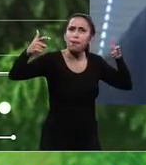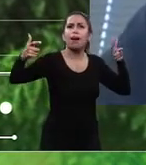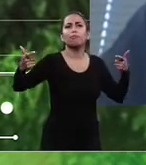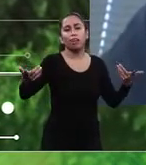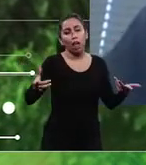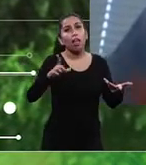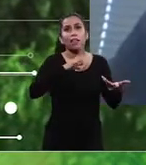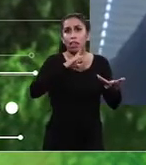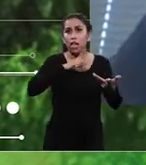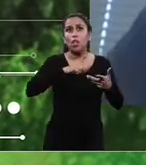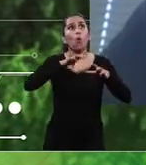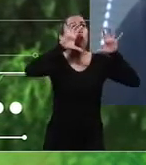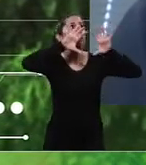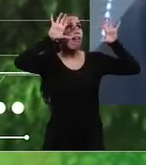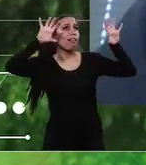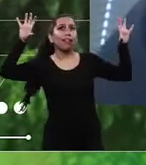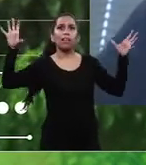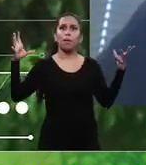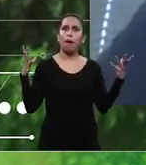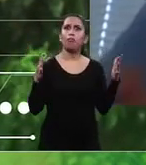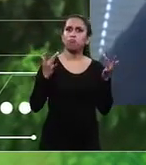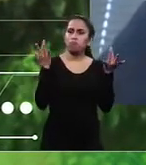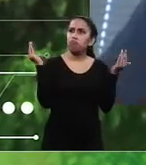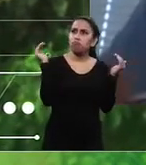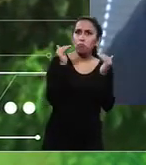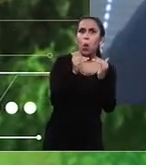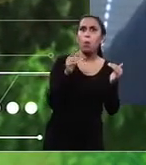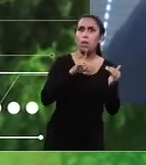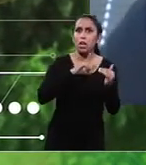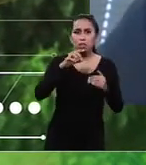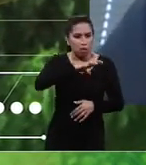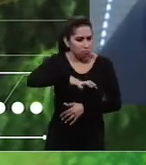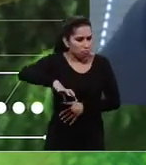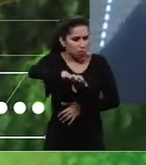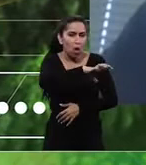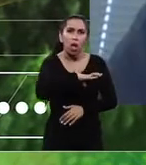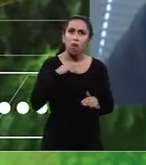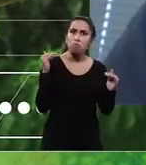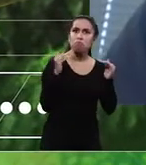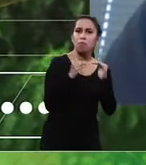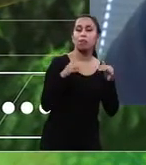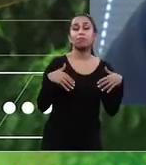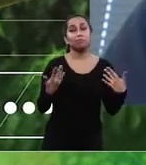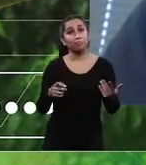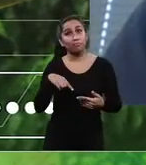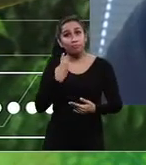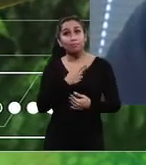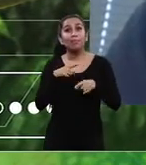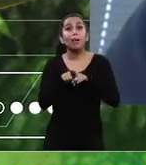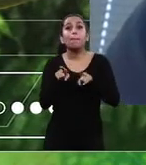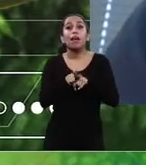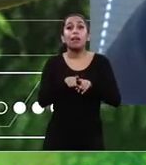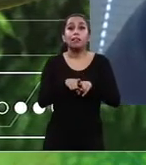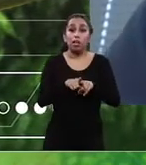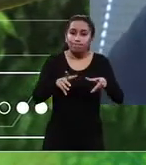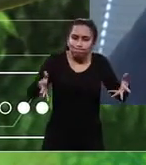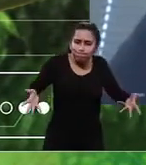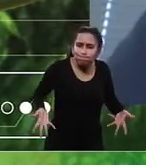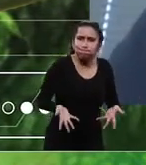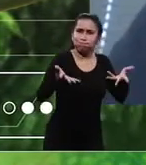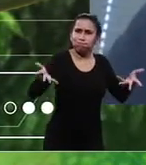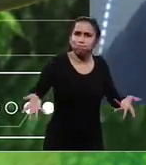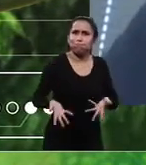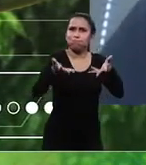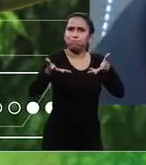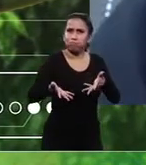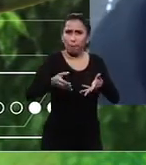um clima favorável, né, e uma boa estrutura. E apostando bastante em produtividade, não tanto em expansão de terra,